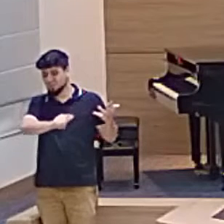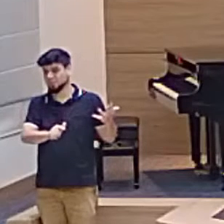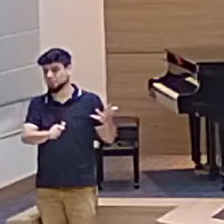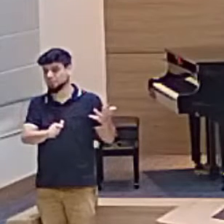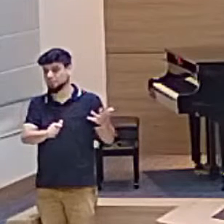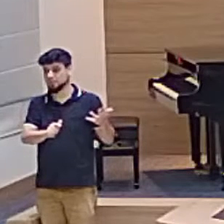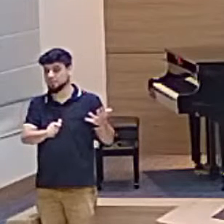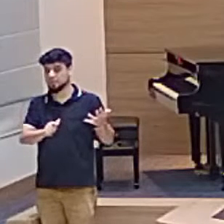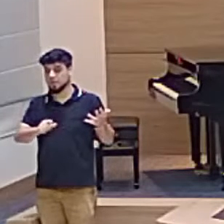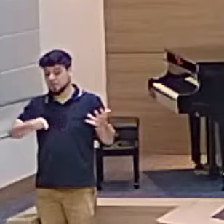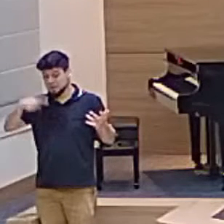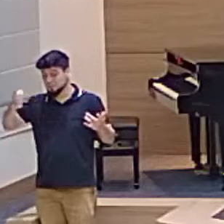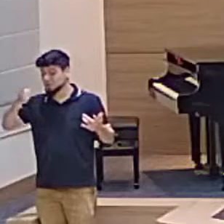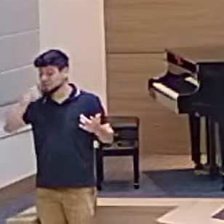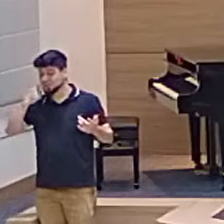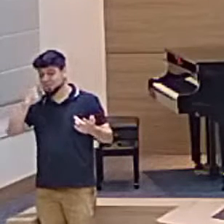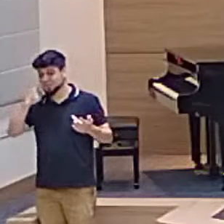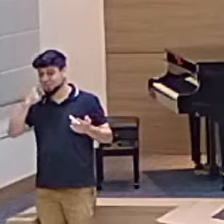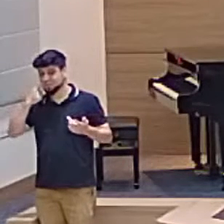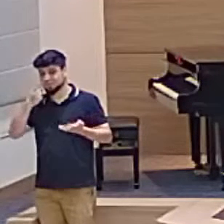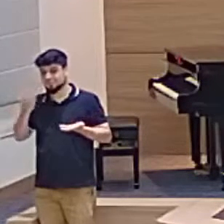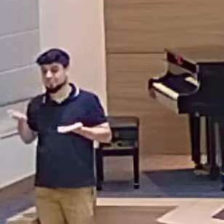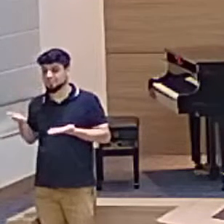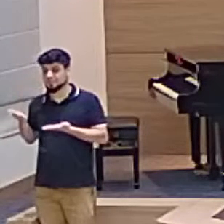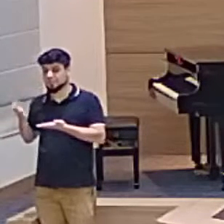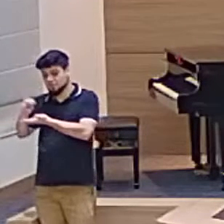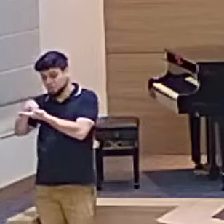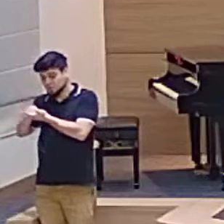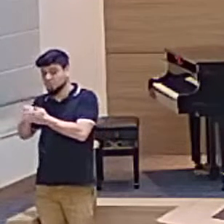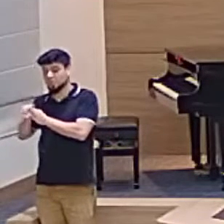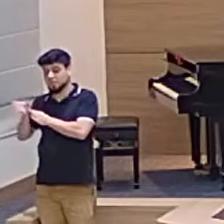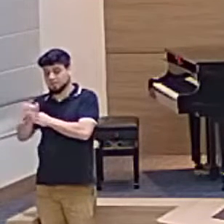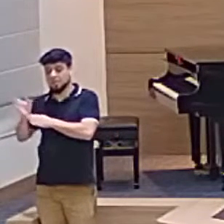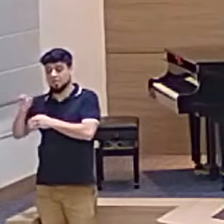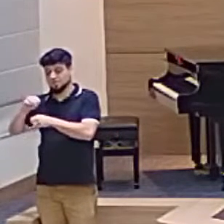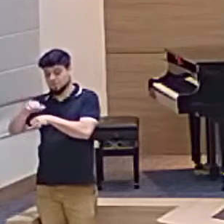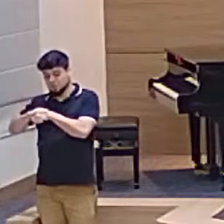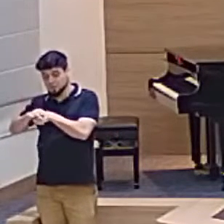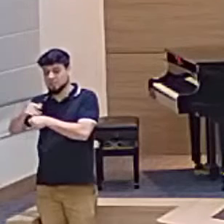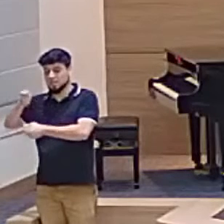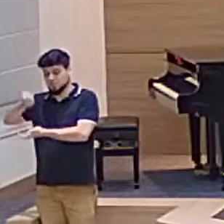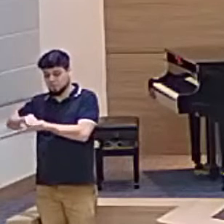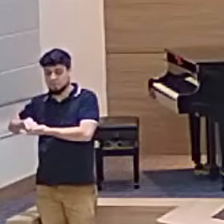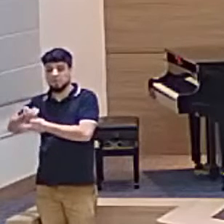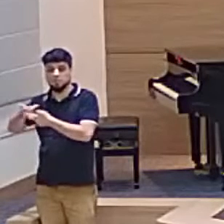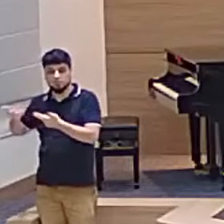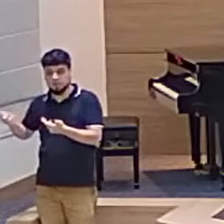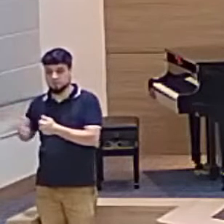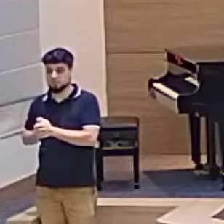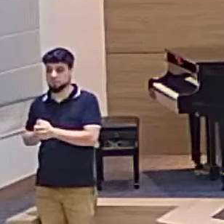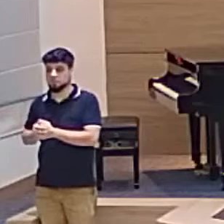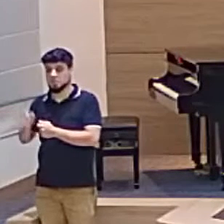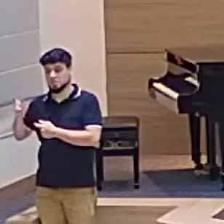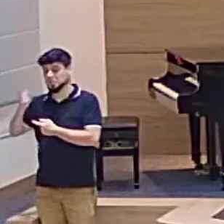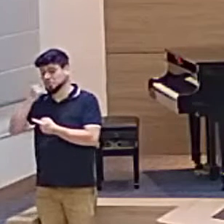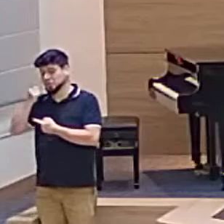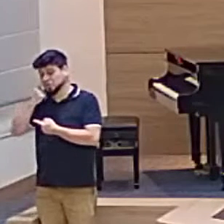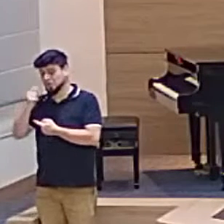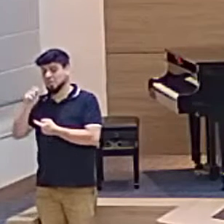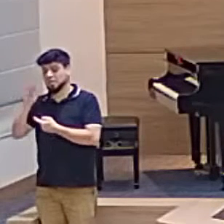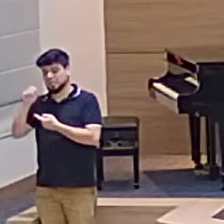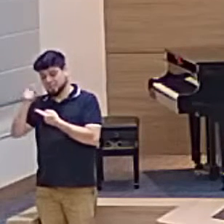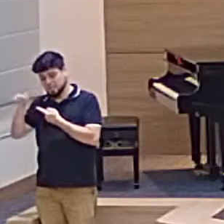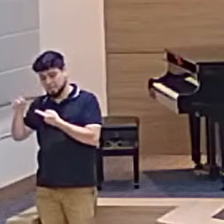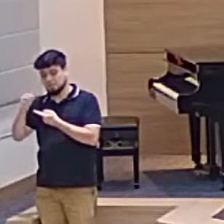não foi direcionado o Davi Davi chorou Absalão Absalão Absalão você